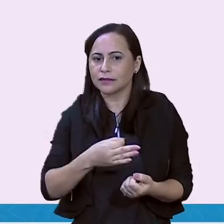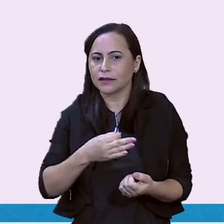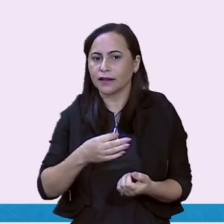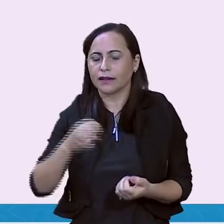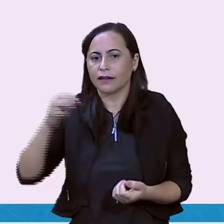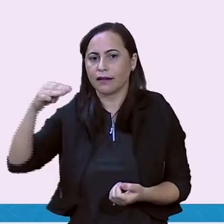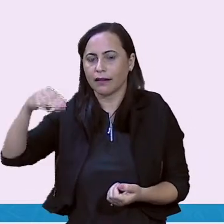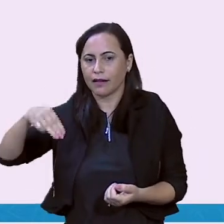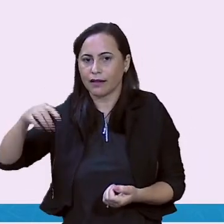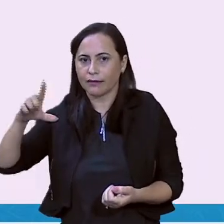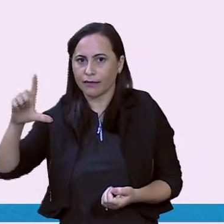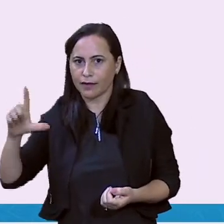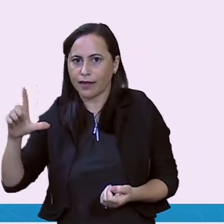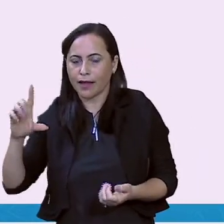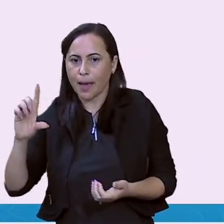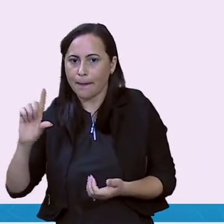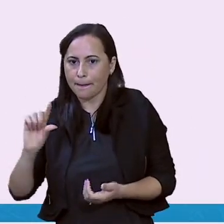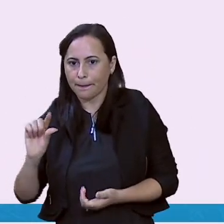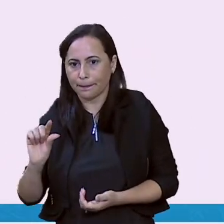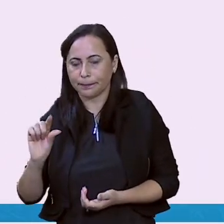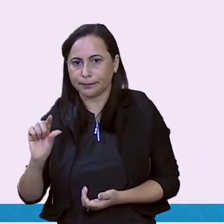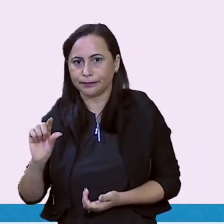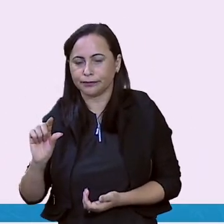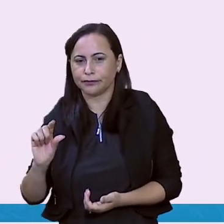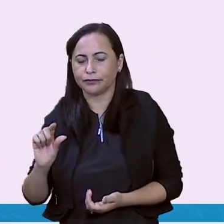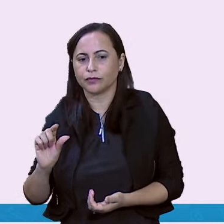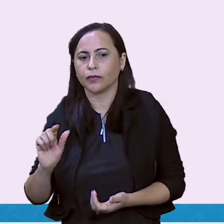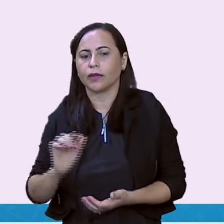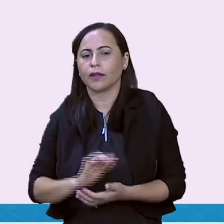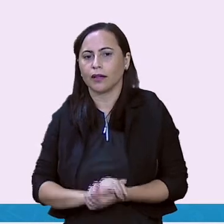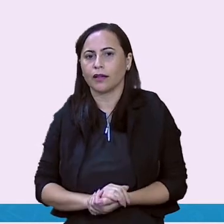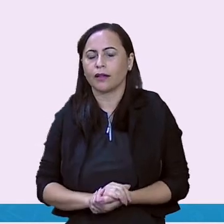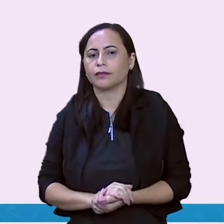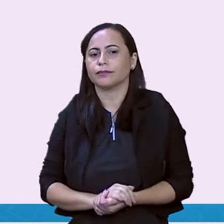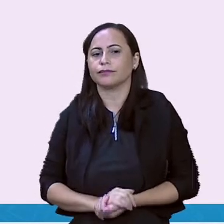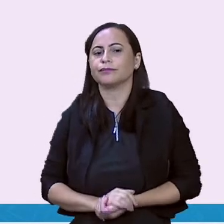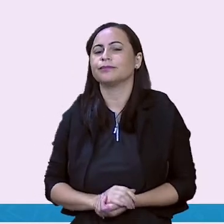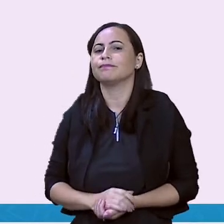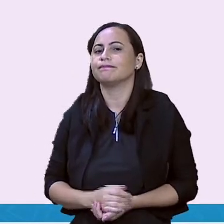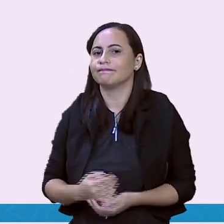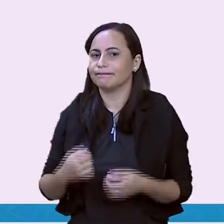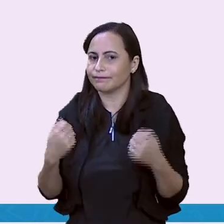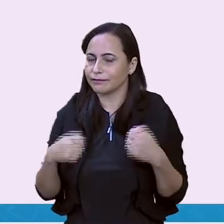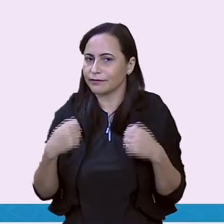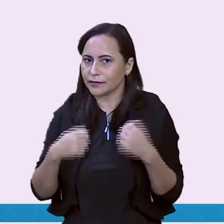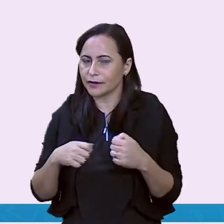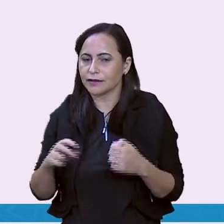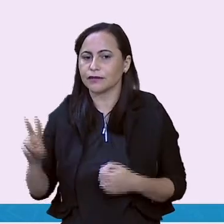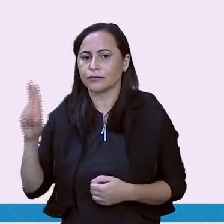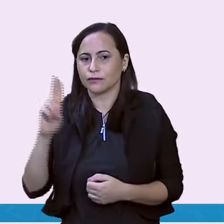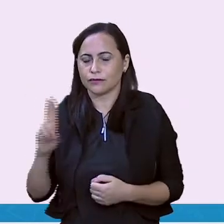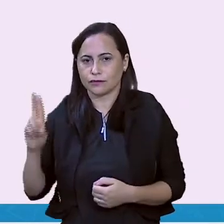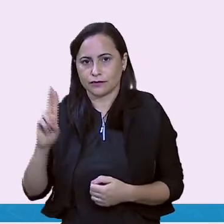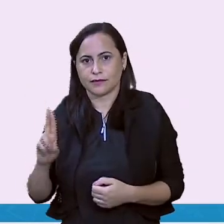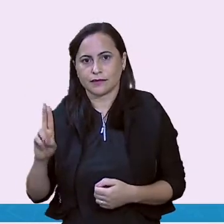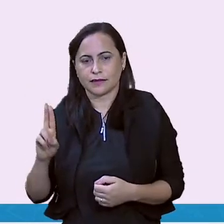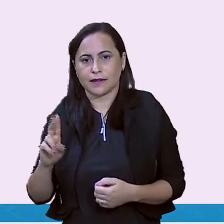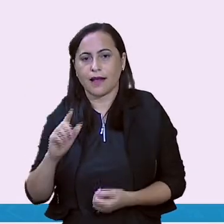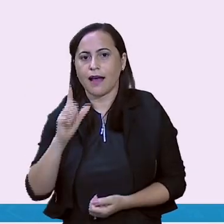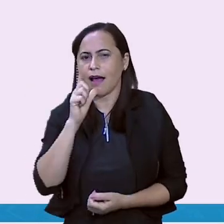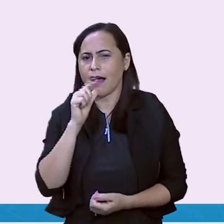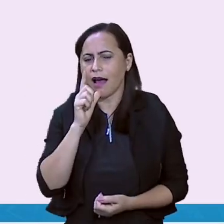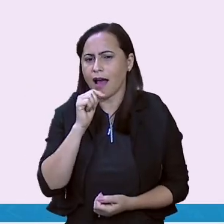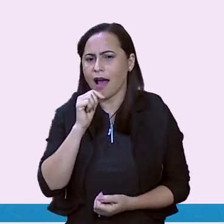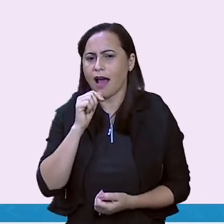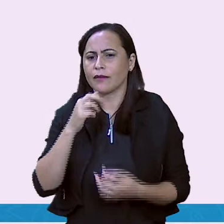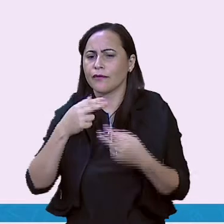para recipientes menores. Então, essas são as unidades que a gente utiliza para medir produtos líquidos